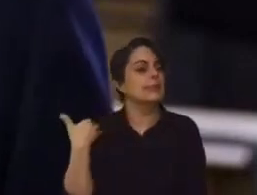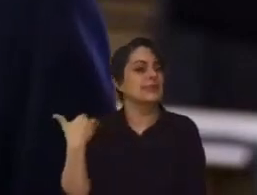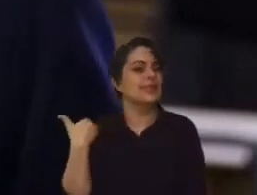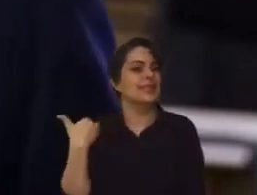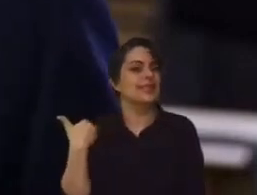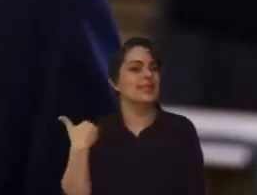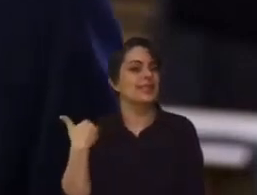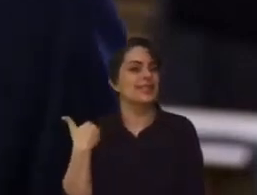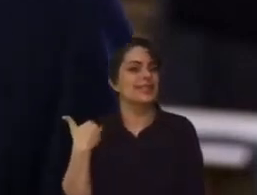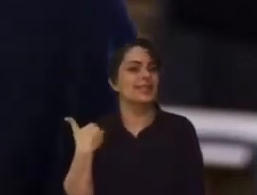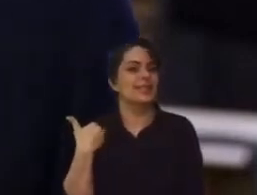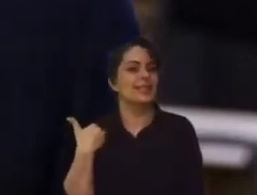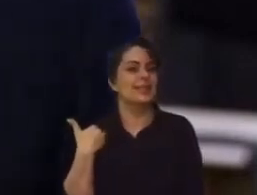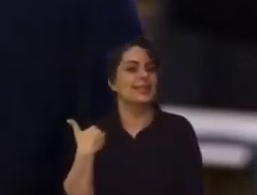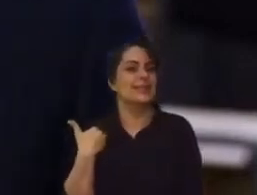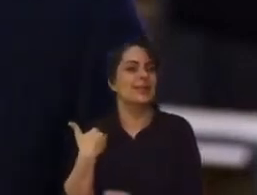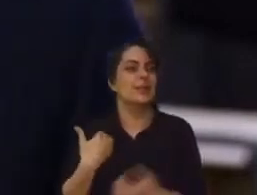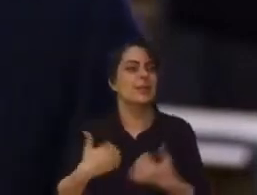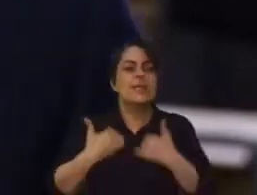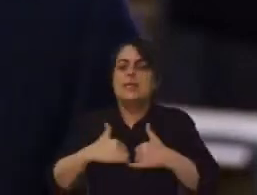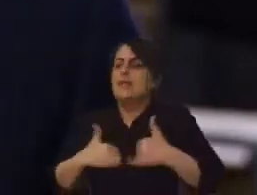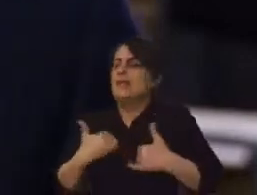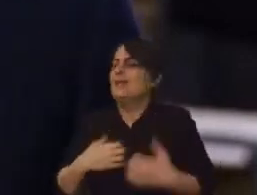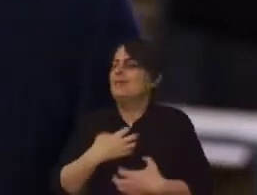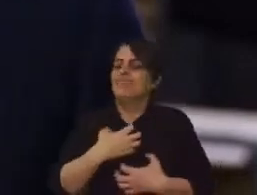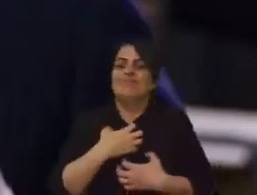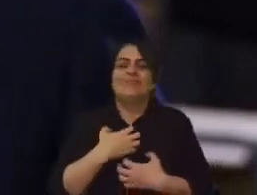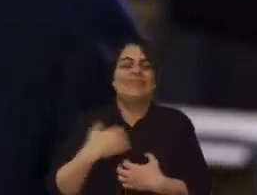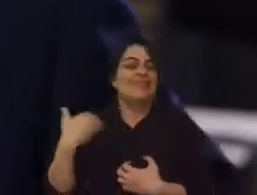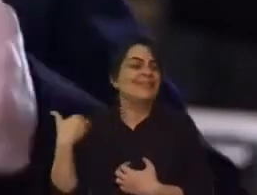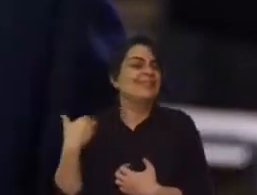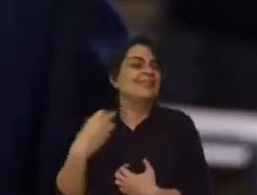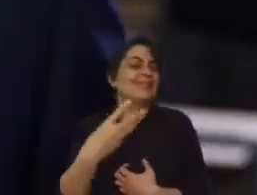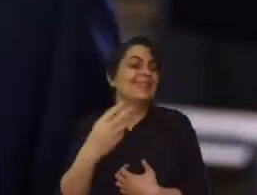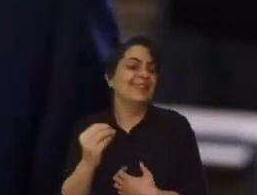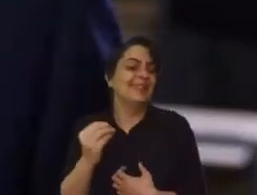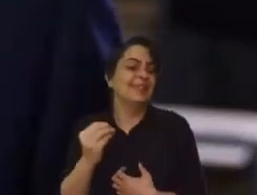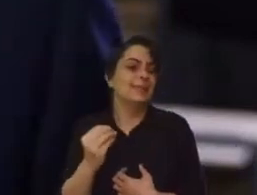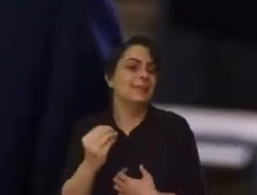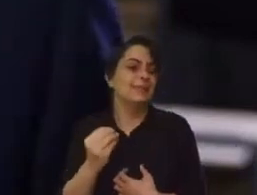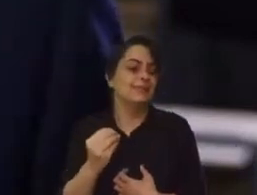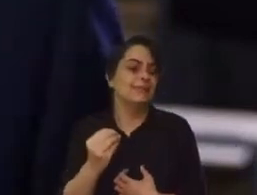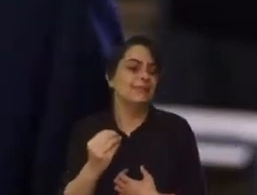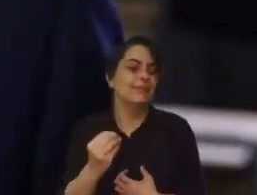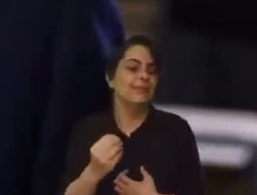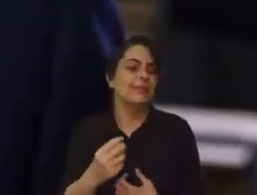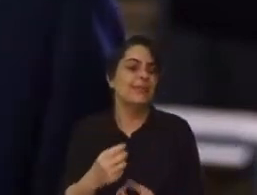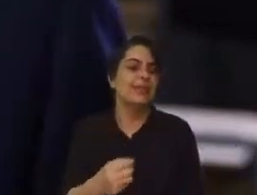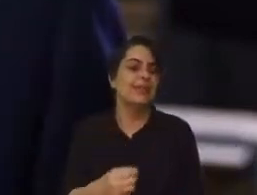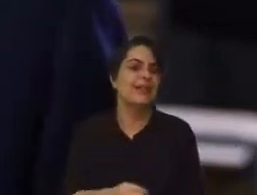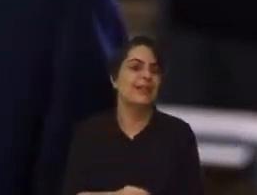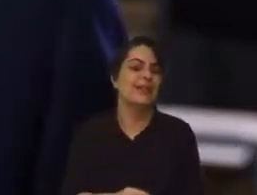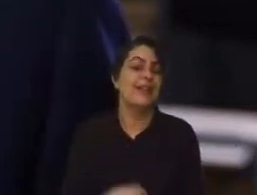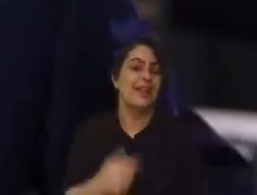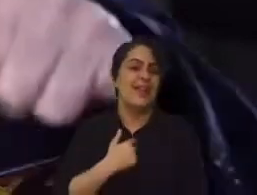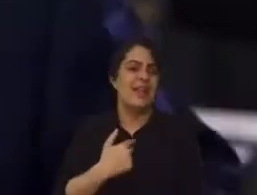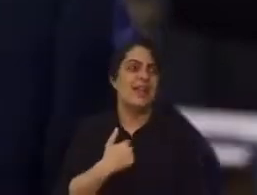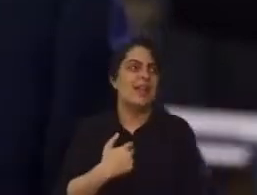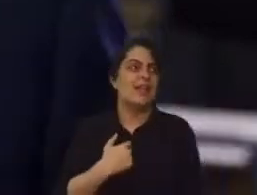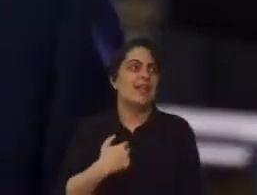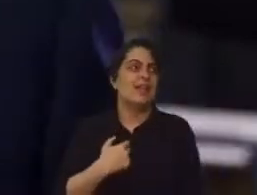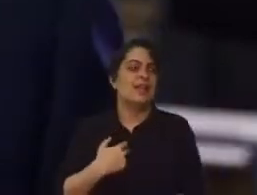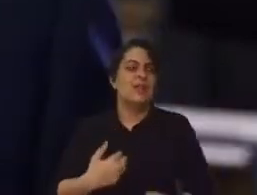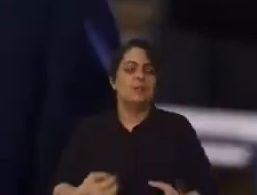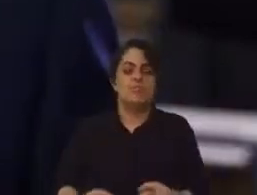30 e pode crer, eu tenho tesão de brigar de 20. Eu nunca tive tanta tesão para brigar como eu tenho agora. Porque